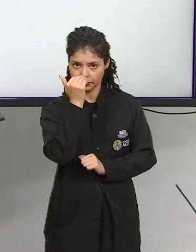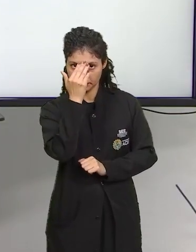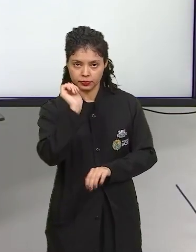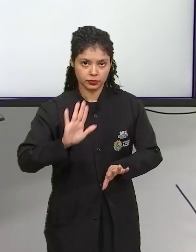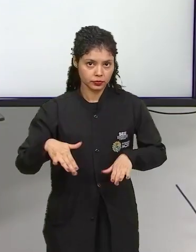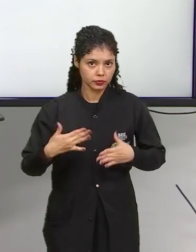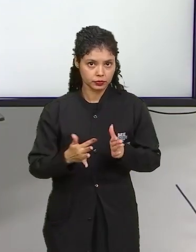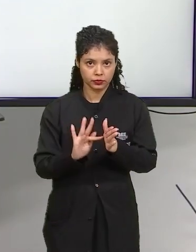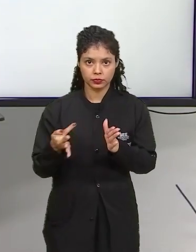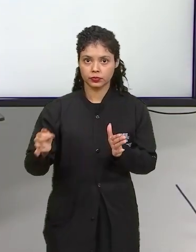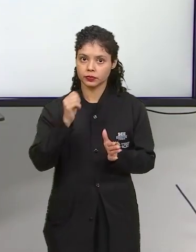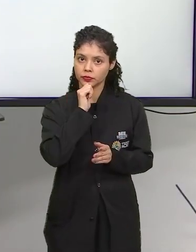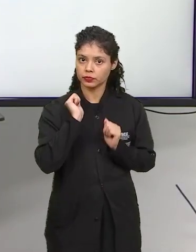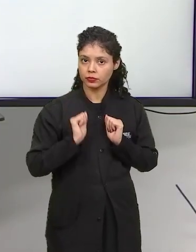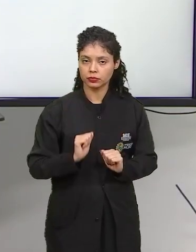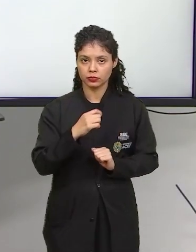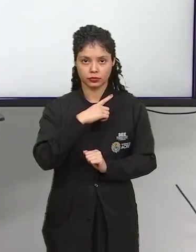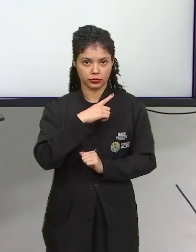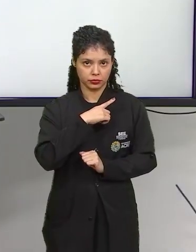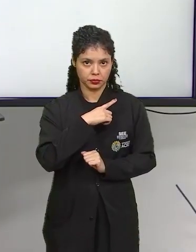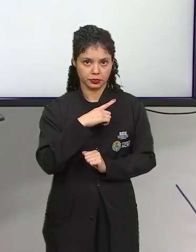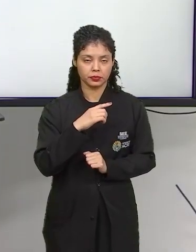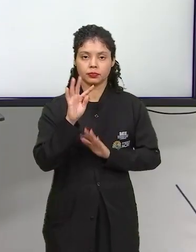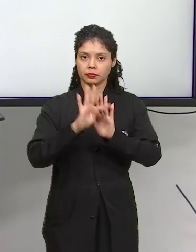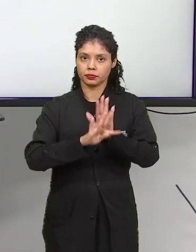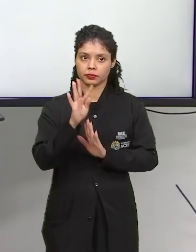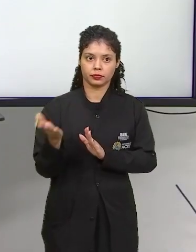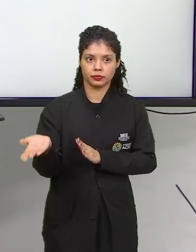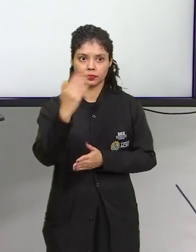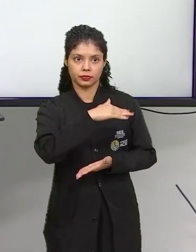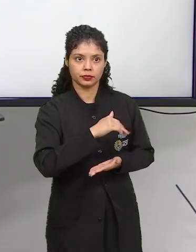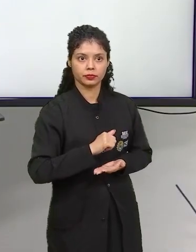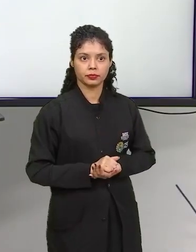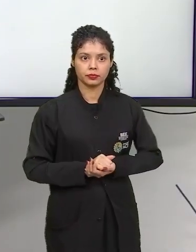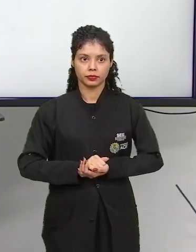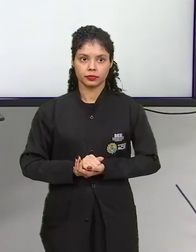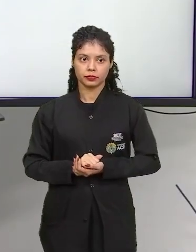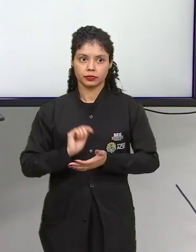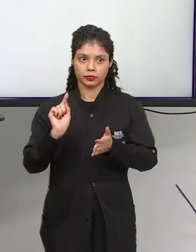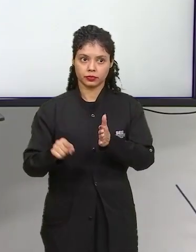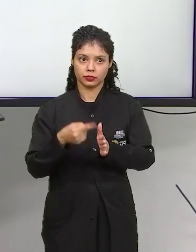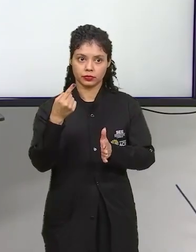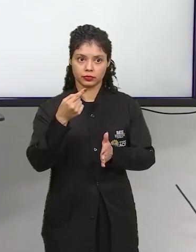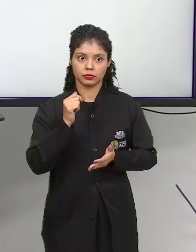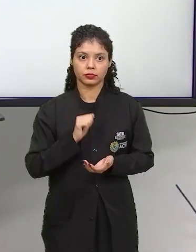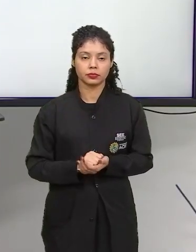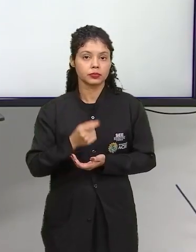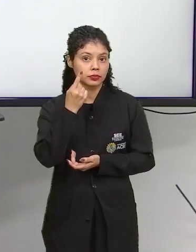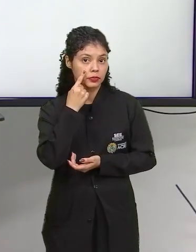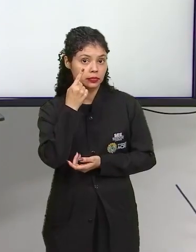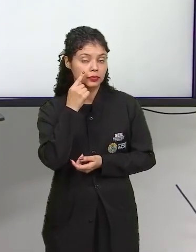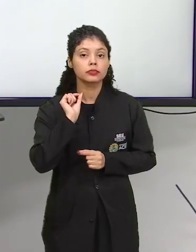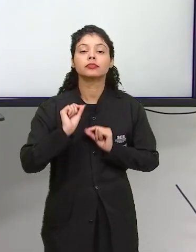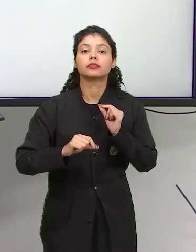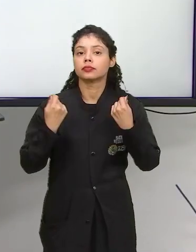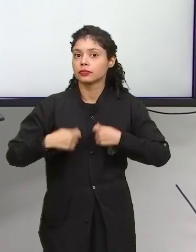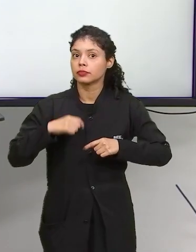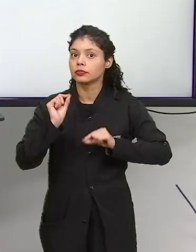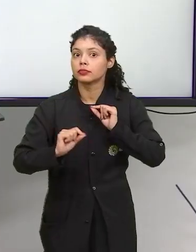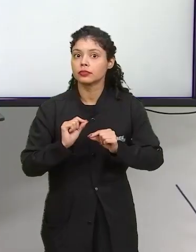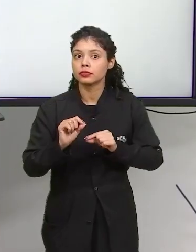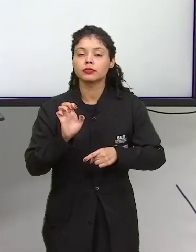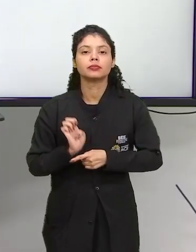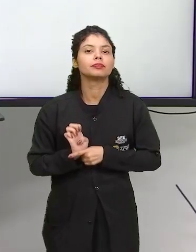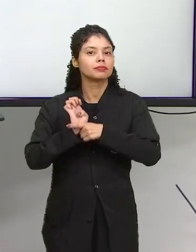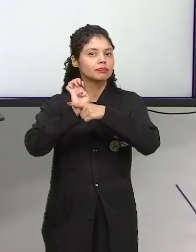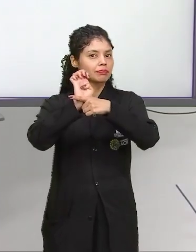quais são as funções que elas exercem nos textos. Então, bora começar aqui. Primeiro, para haver comunicação, pessoal, nós precisamos de